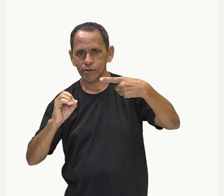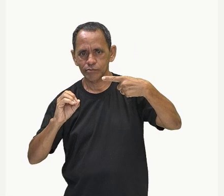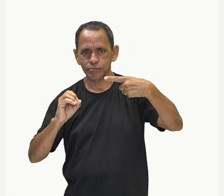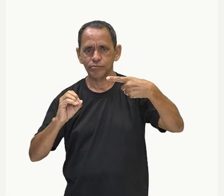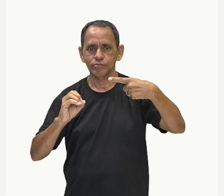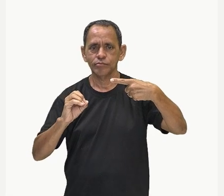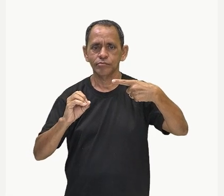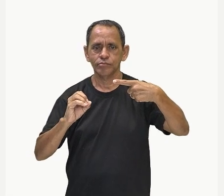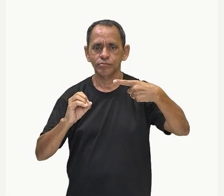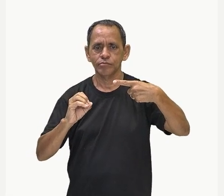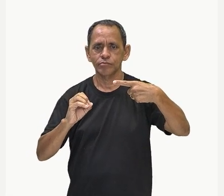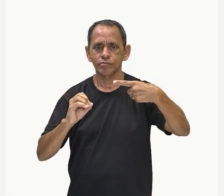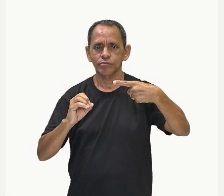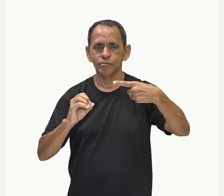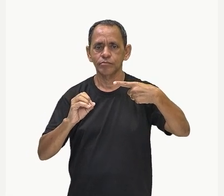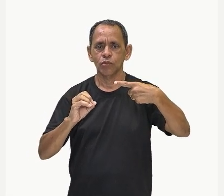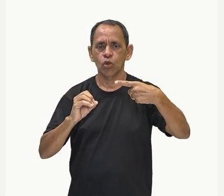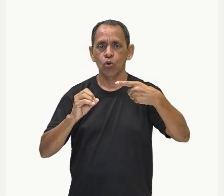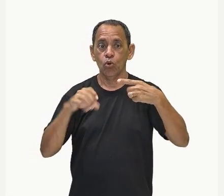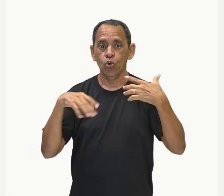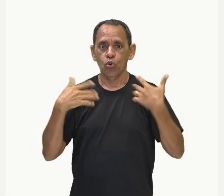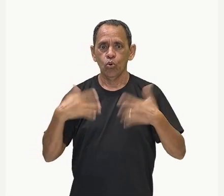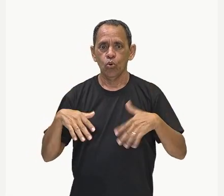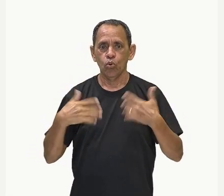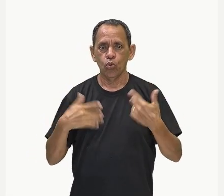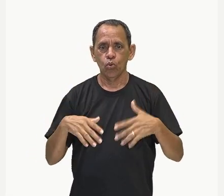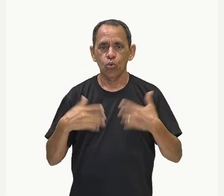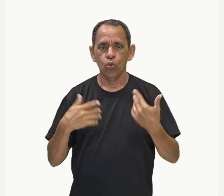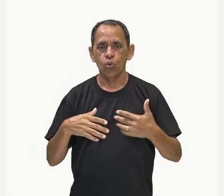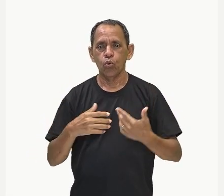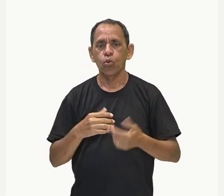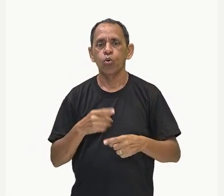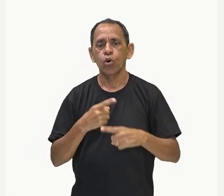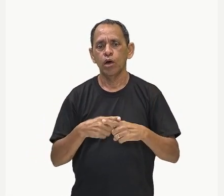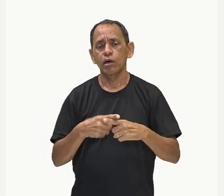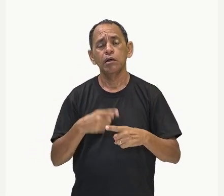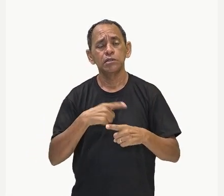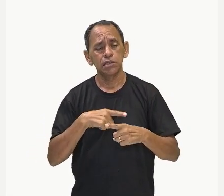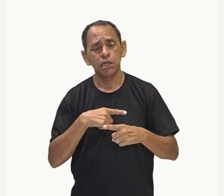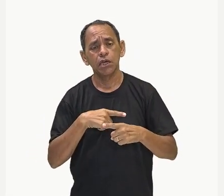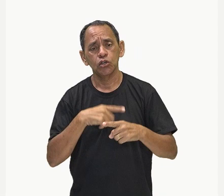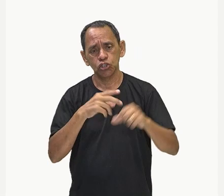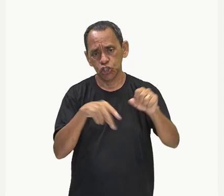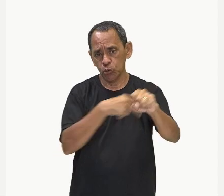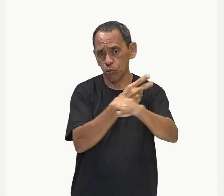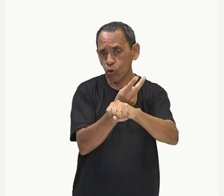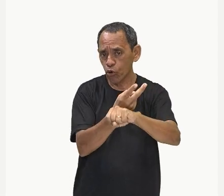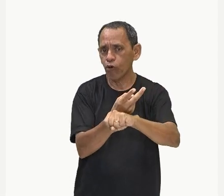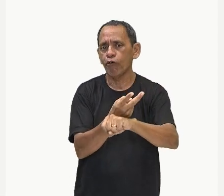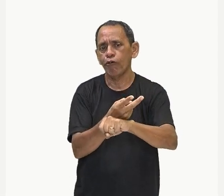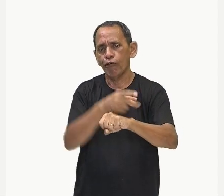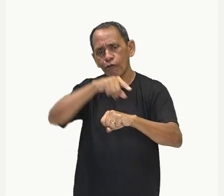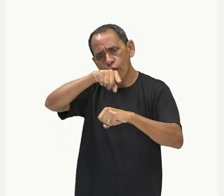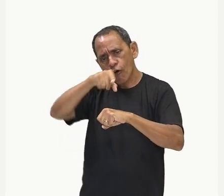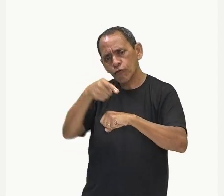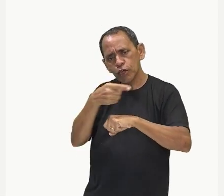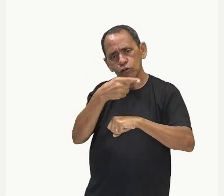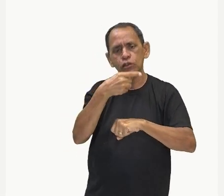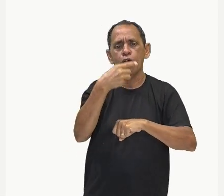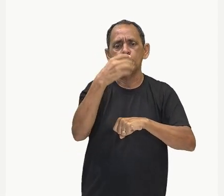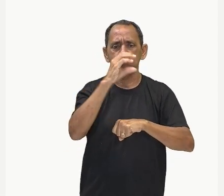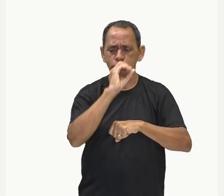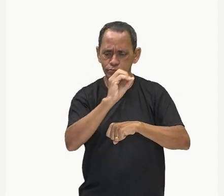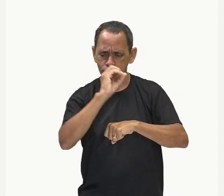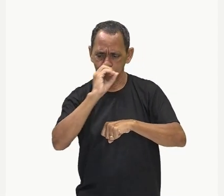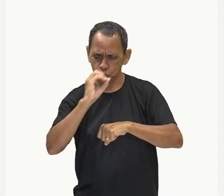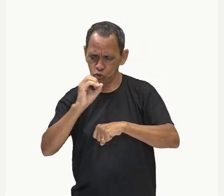sendo 10.000, porque eu tenho 4 números depois da vírgula. Tudo bem? Vamos lá para